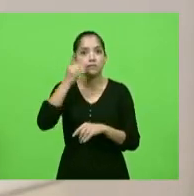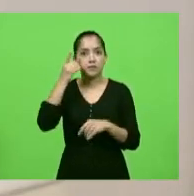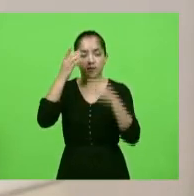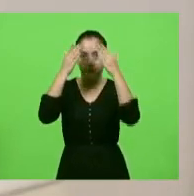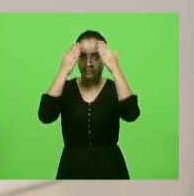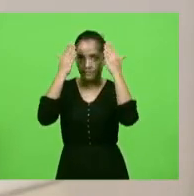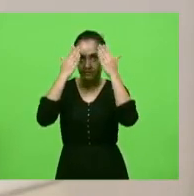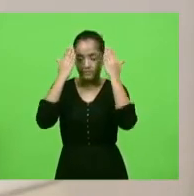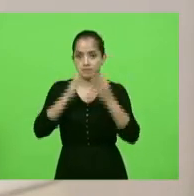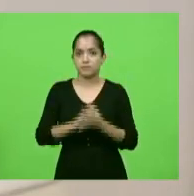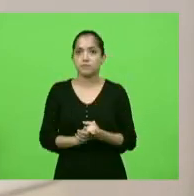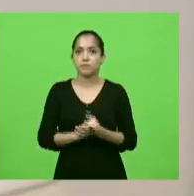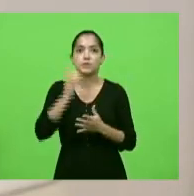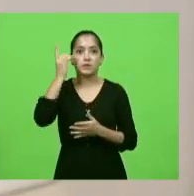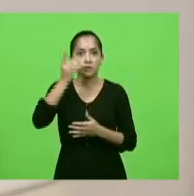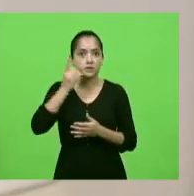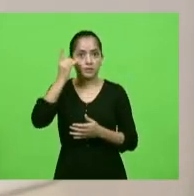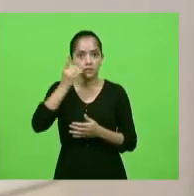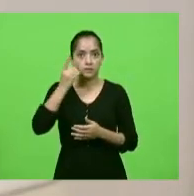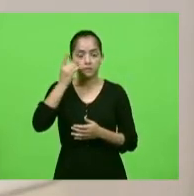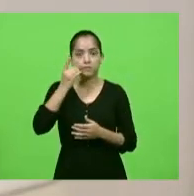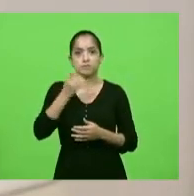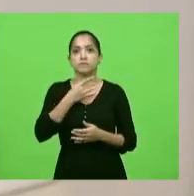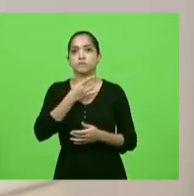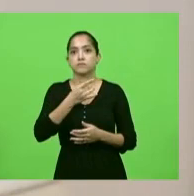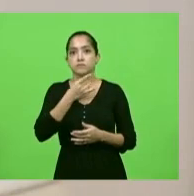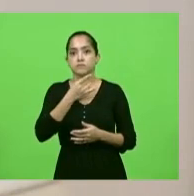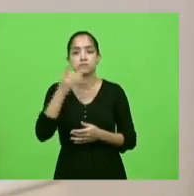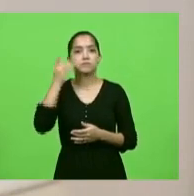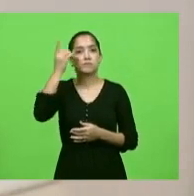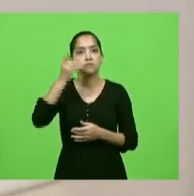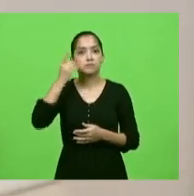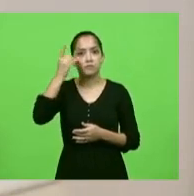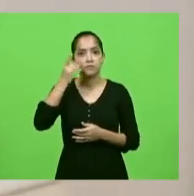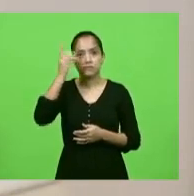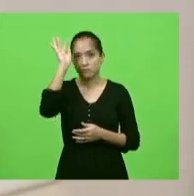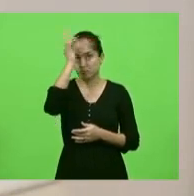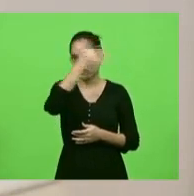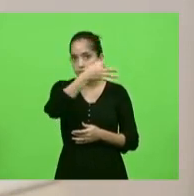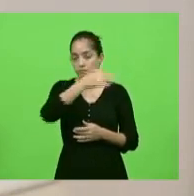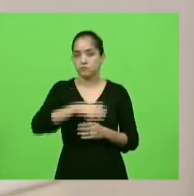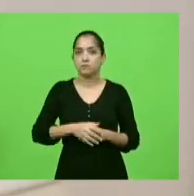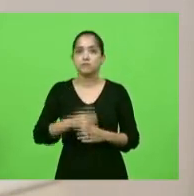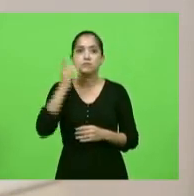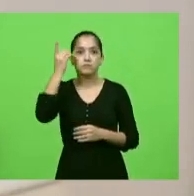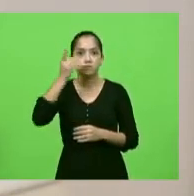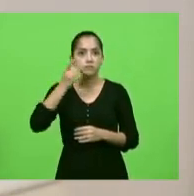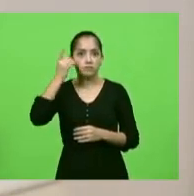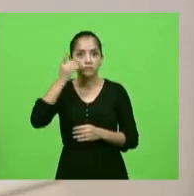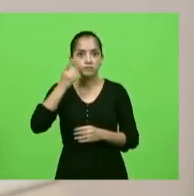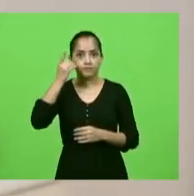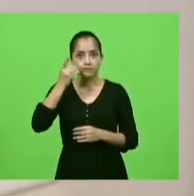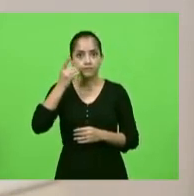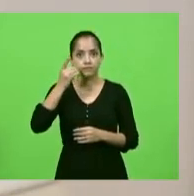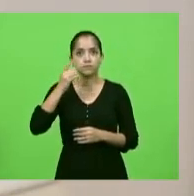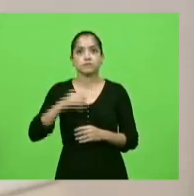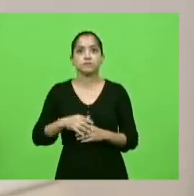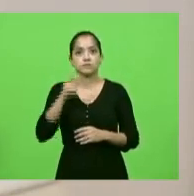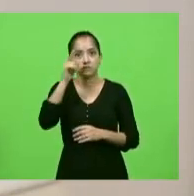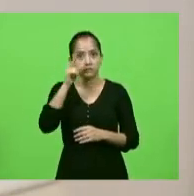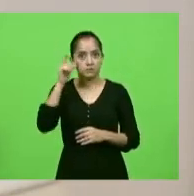Schaefer, deputado Valdir Cobalcini, deputado Fabiano da Luz, deputado Laércio